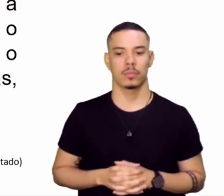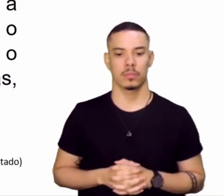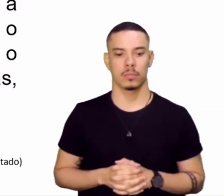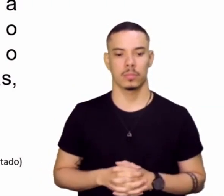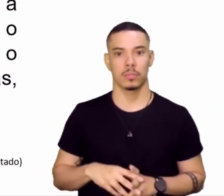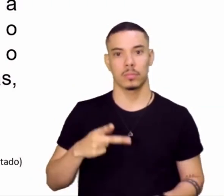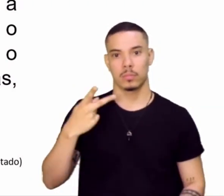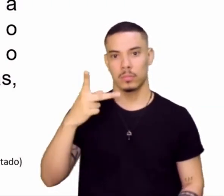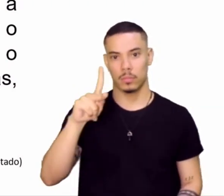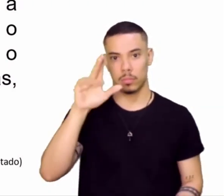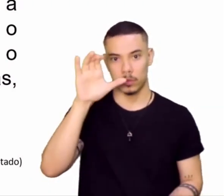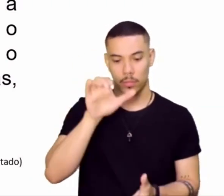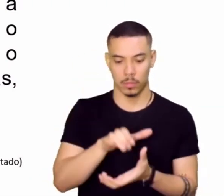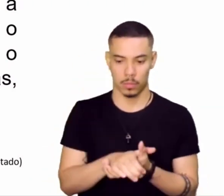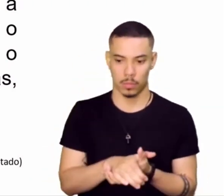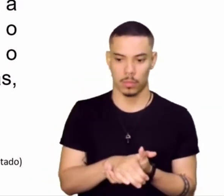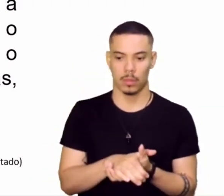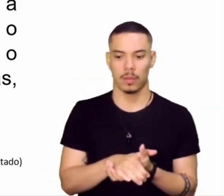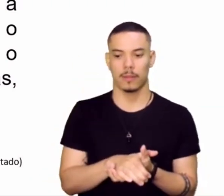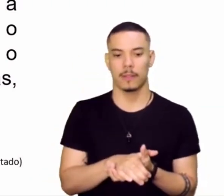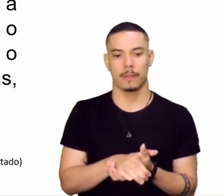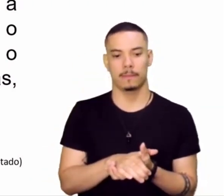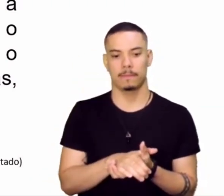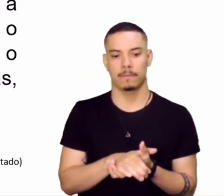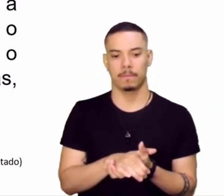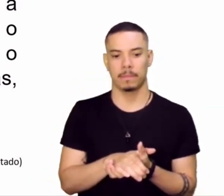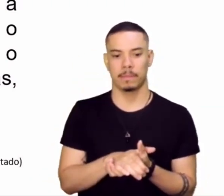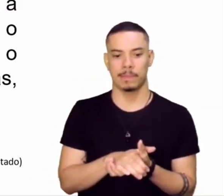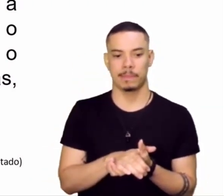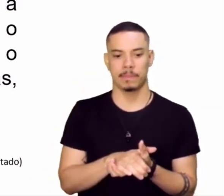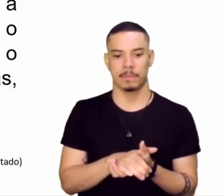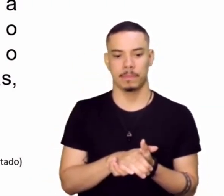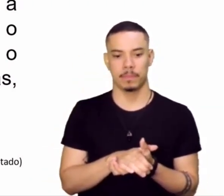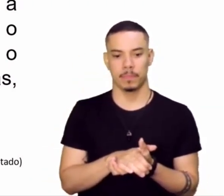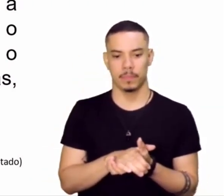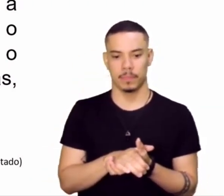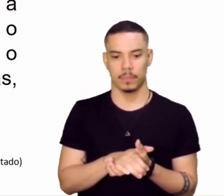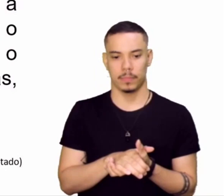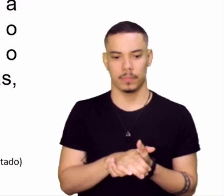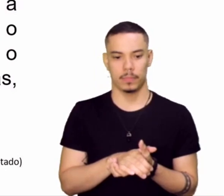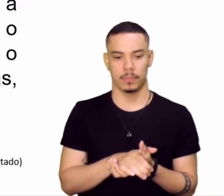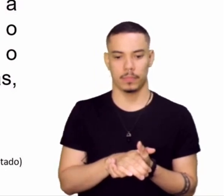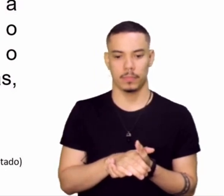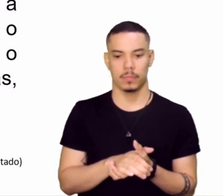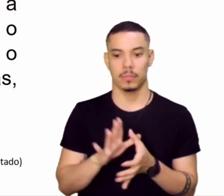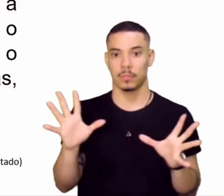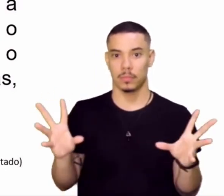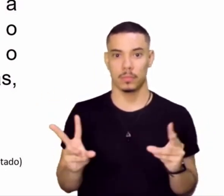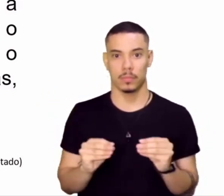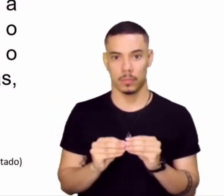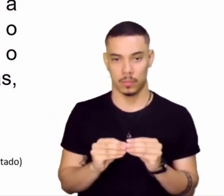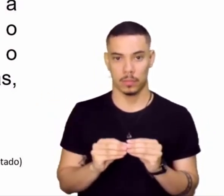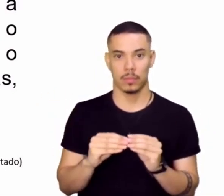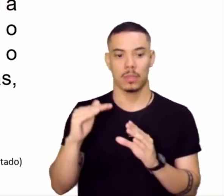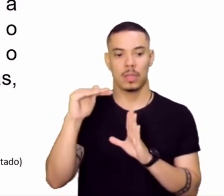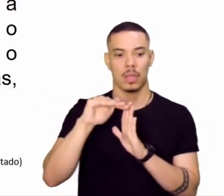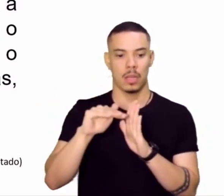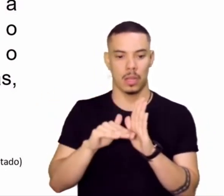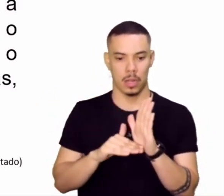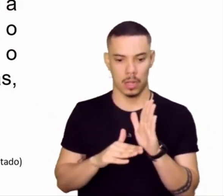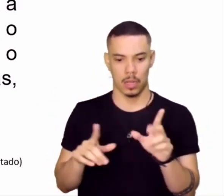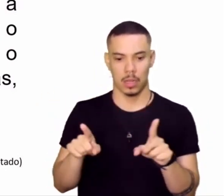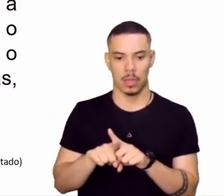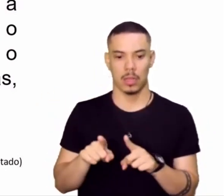o seu esposo ou esposa, né, o cônjuge, em suma, recusa das hierarquias fixas,